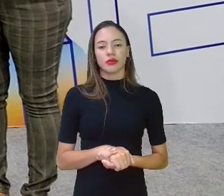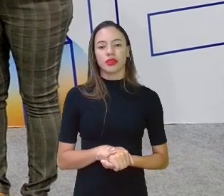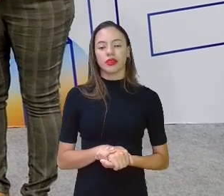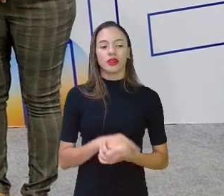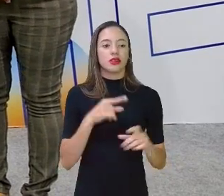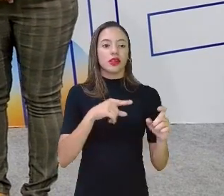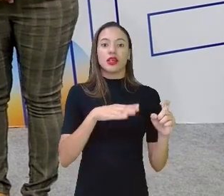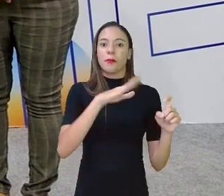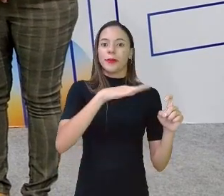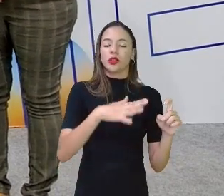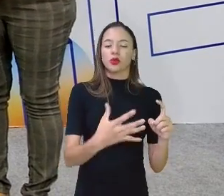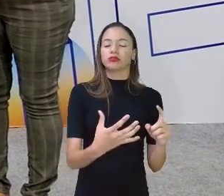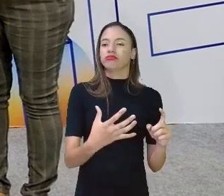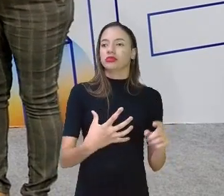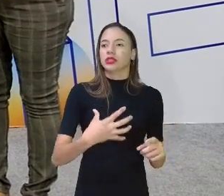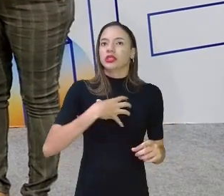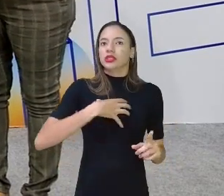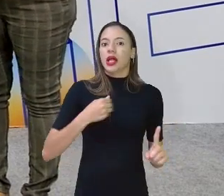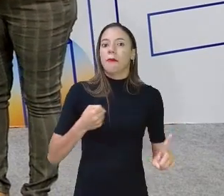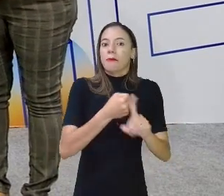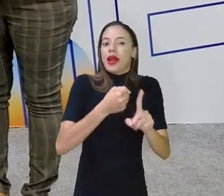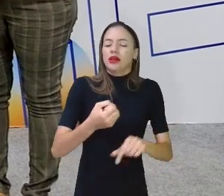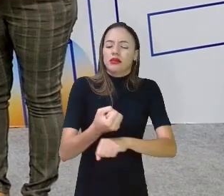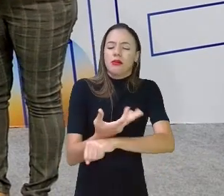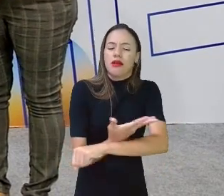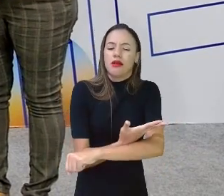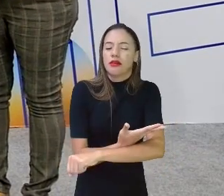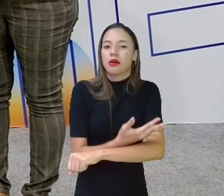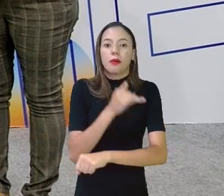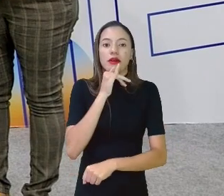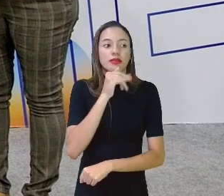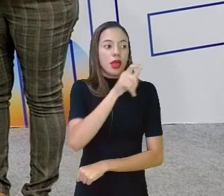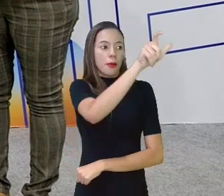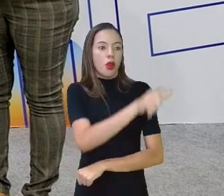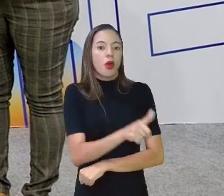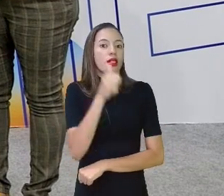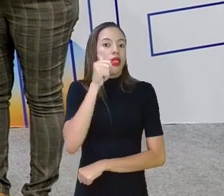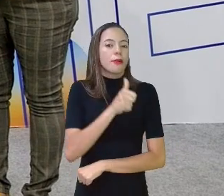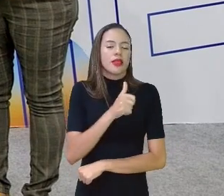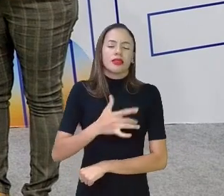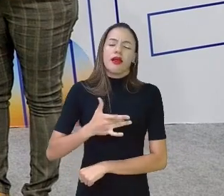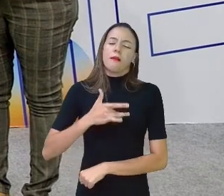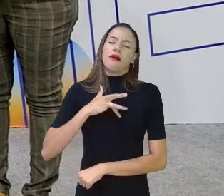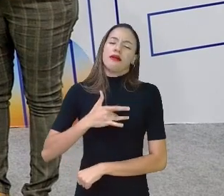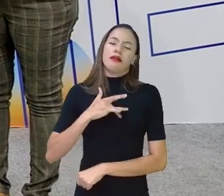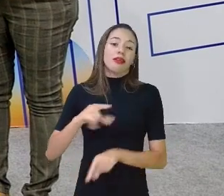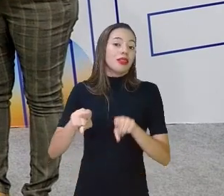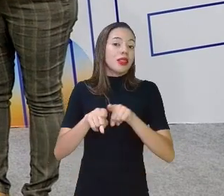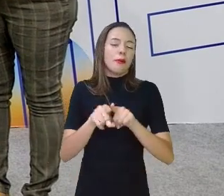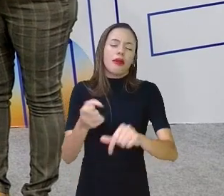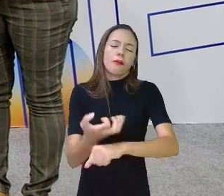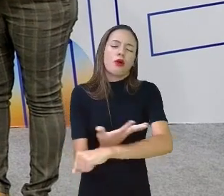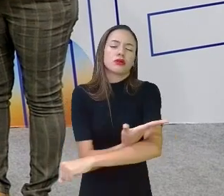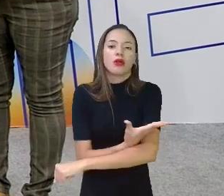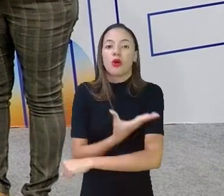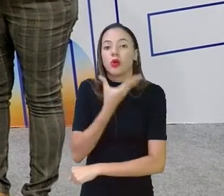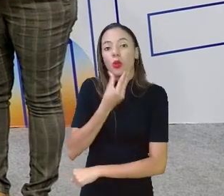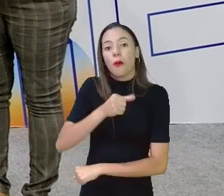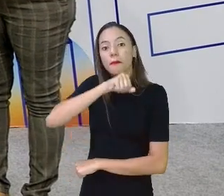na emoção dessa jovem que era apaixonada, na emoção do pai que amava tanto ela,